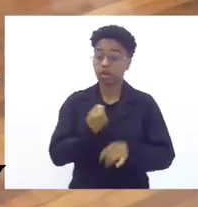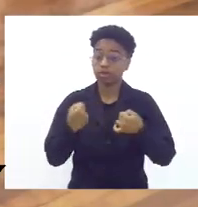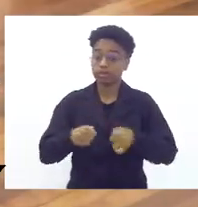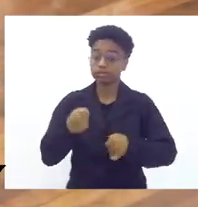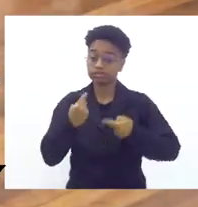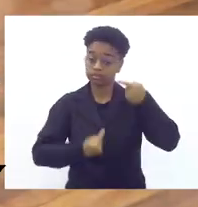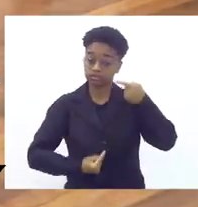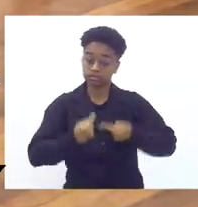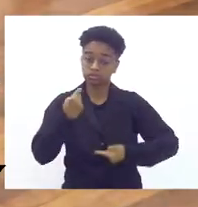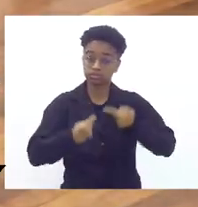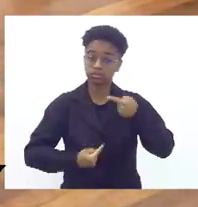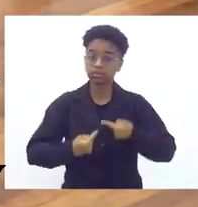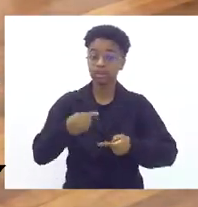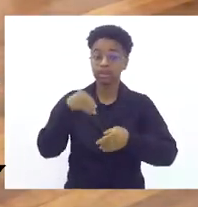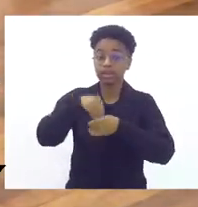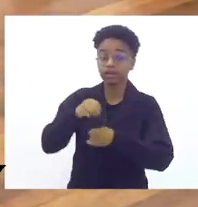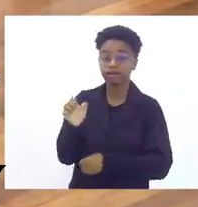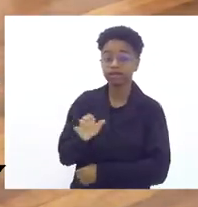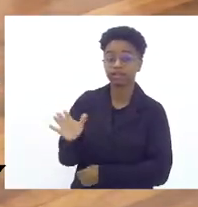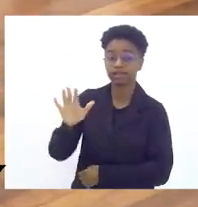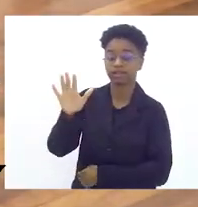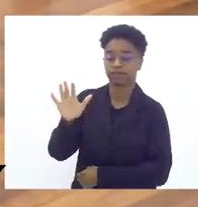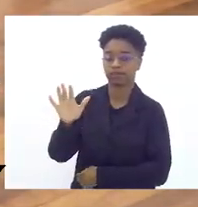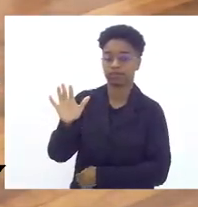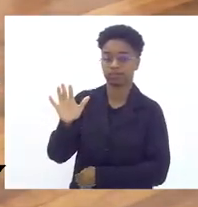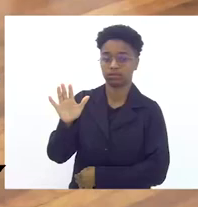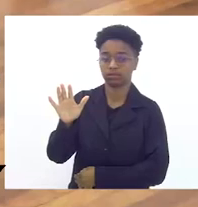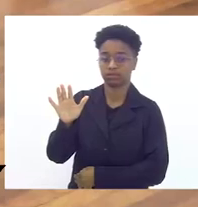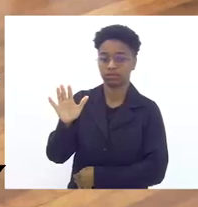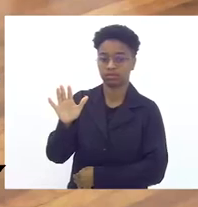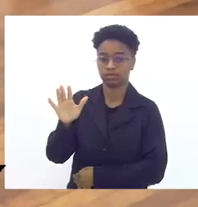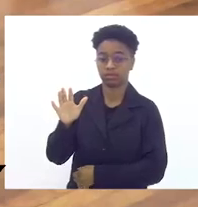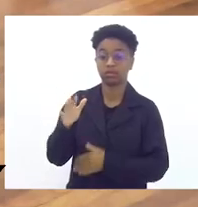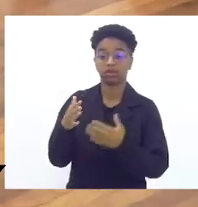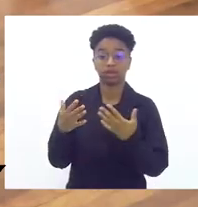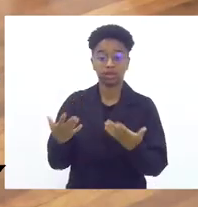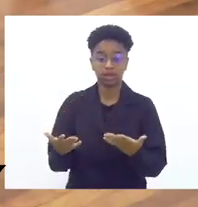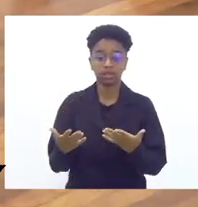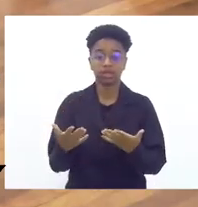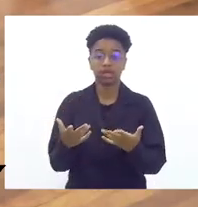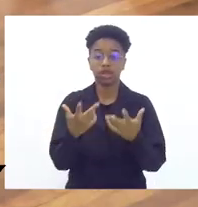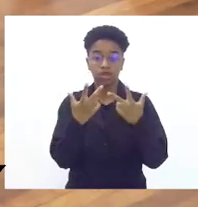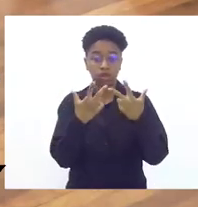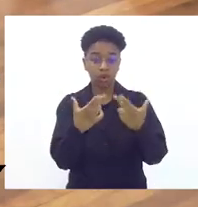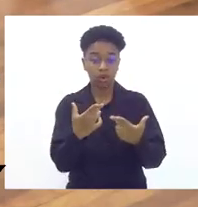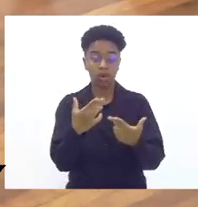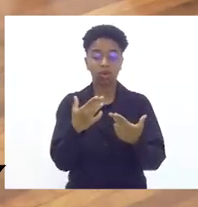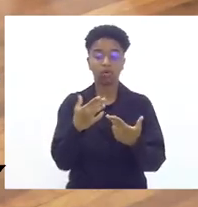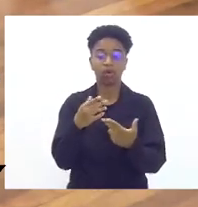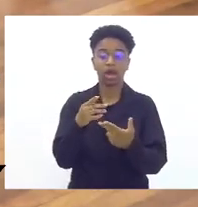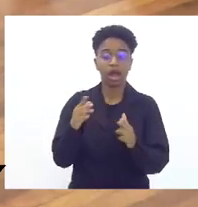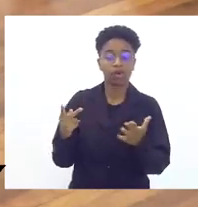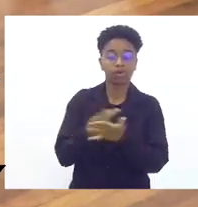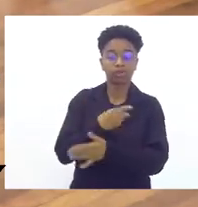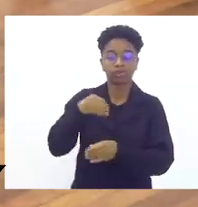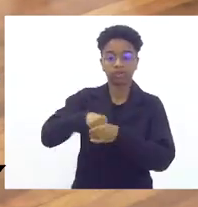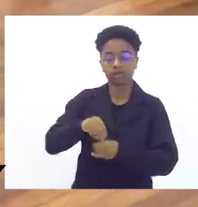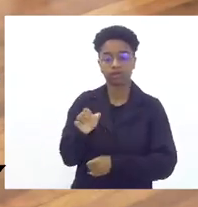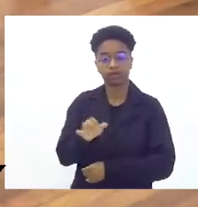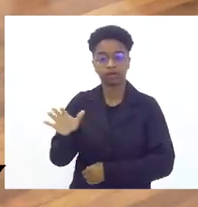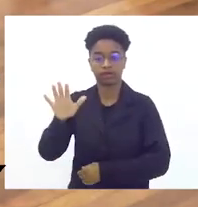esse debate dentro da favela como o como é educado faz dentro das Comunidades